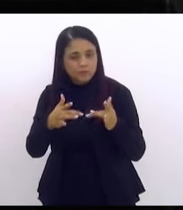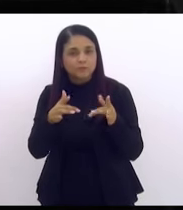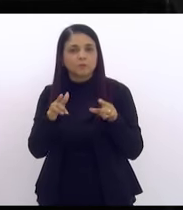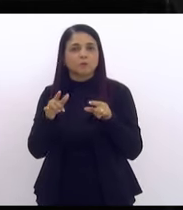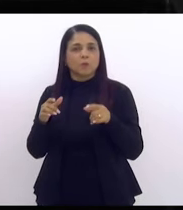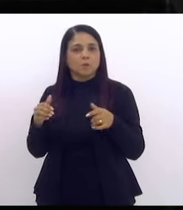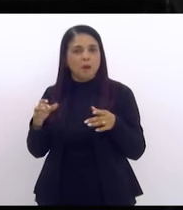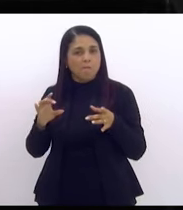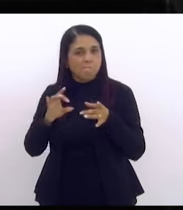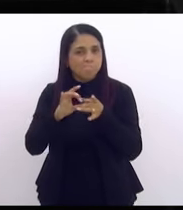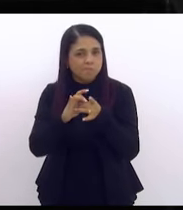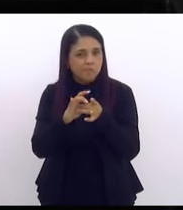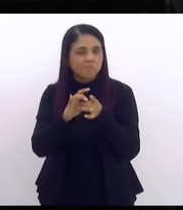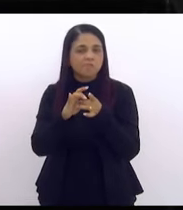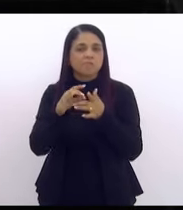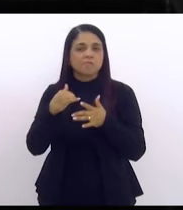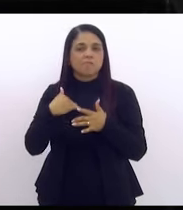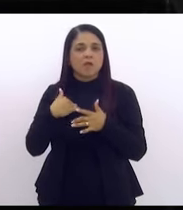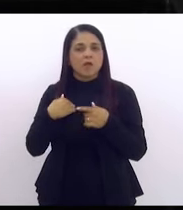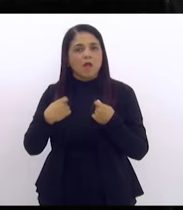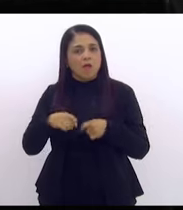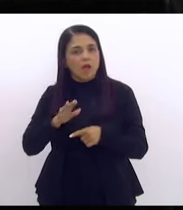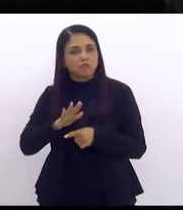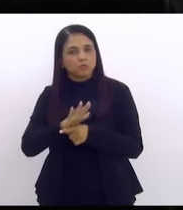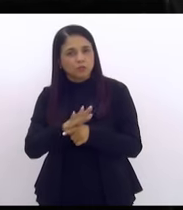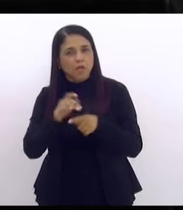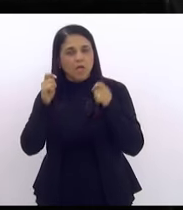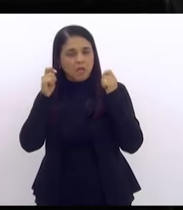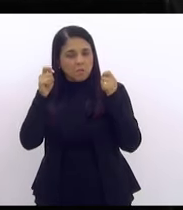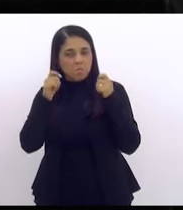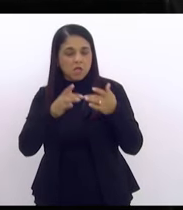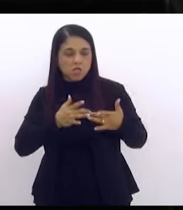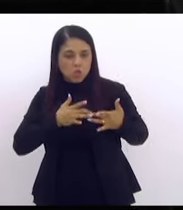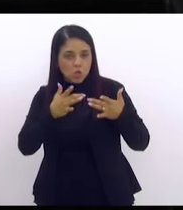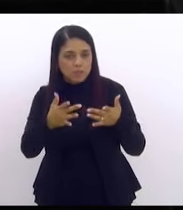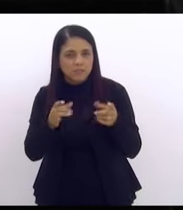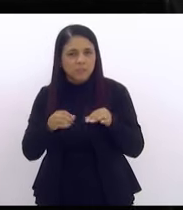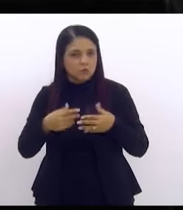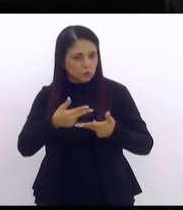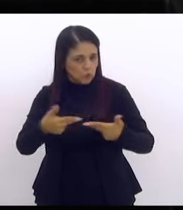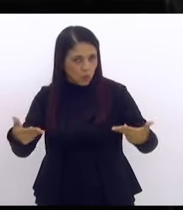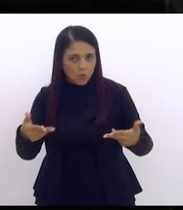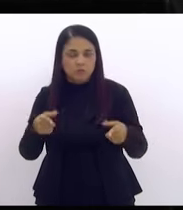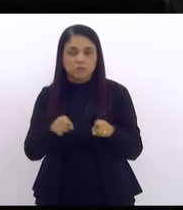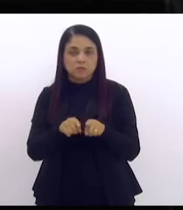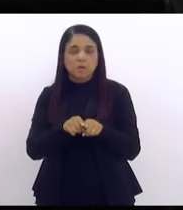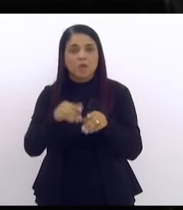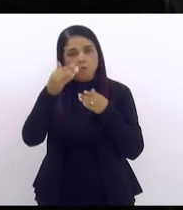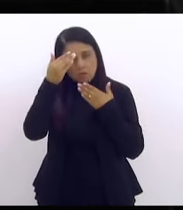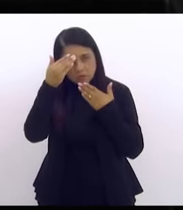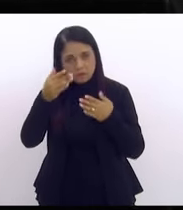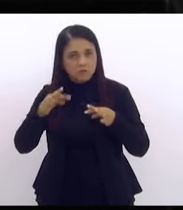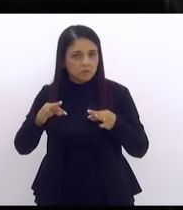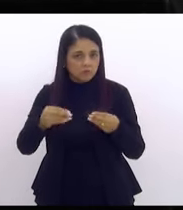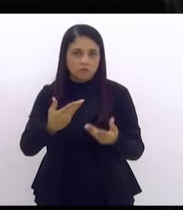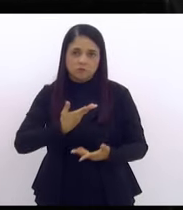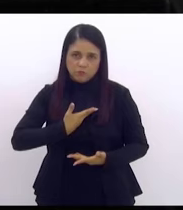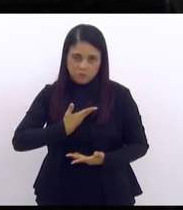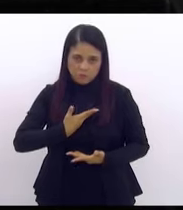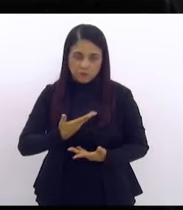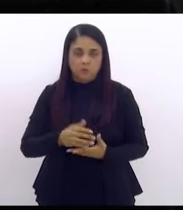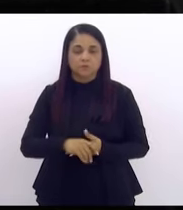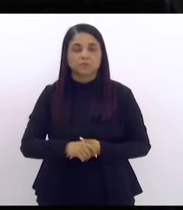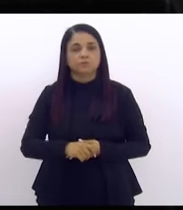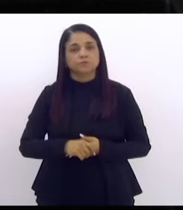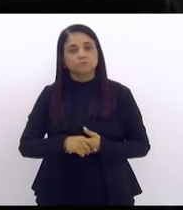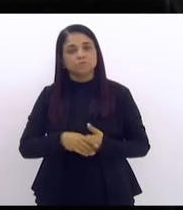disposição para aquilo que for, não é, necessário, em campanhas, em doações. Também fico aqui agradecida a todos os colegas. Então,